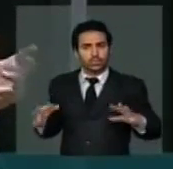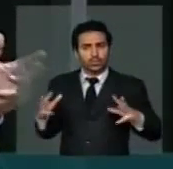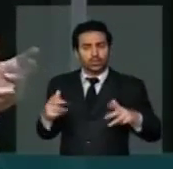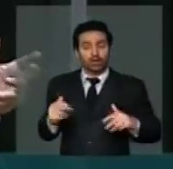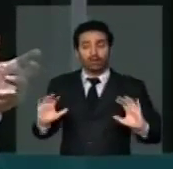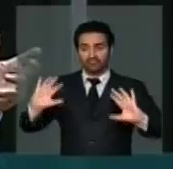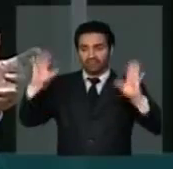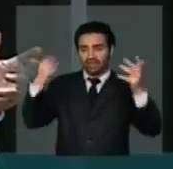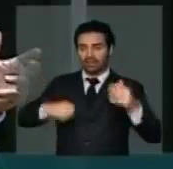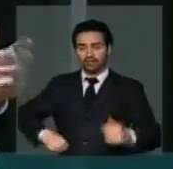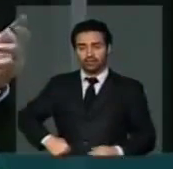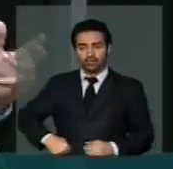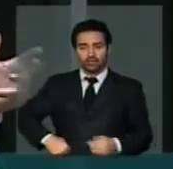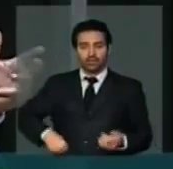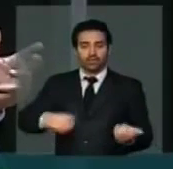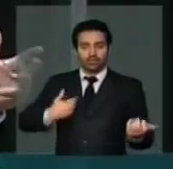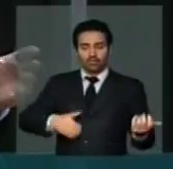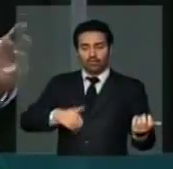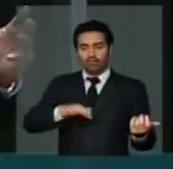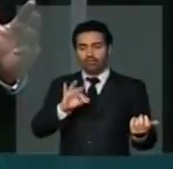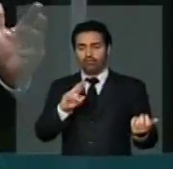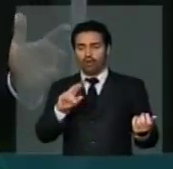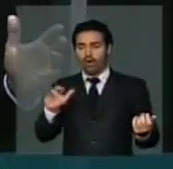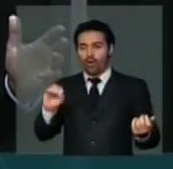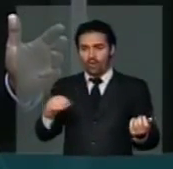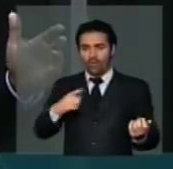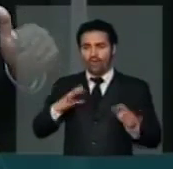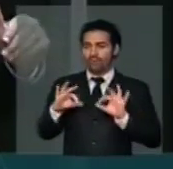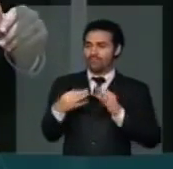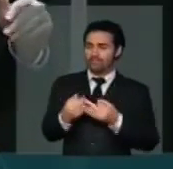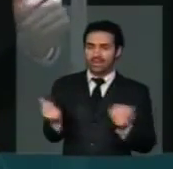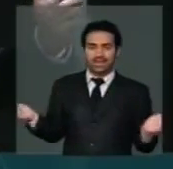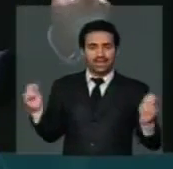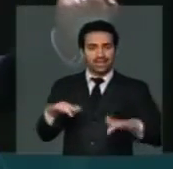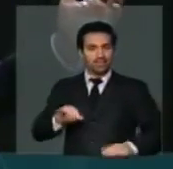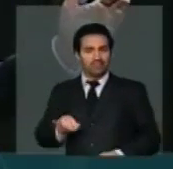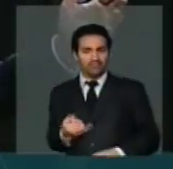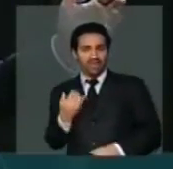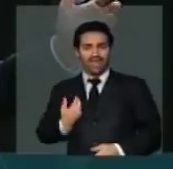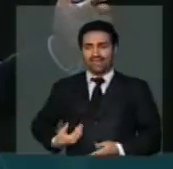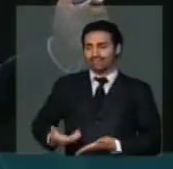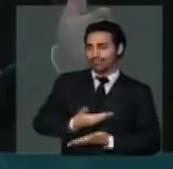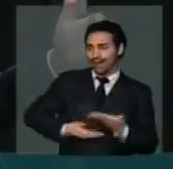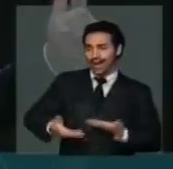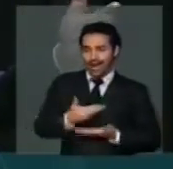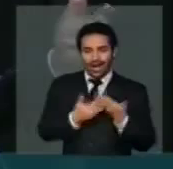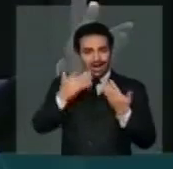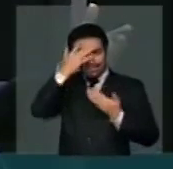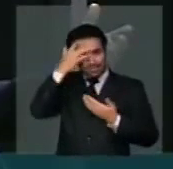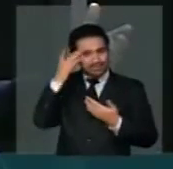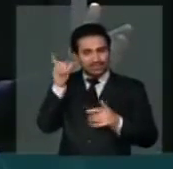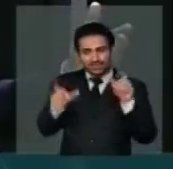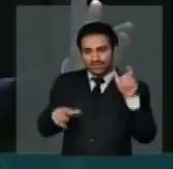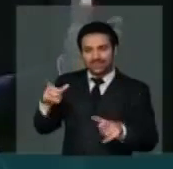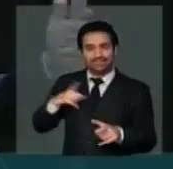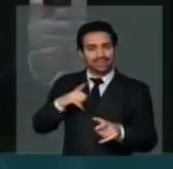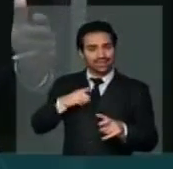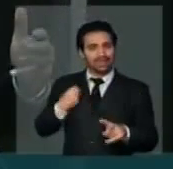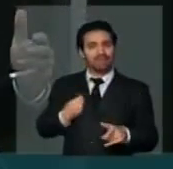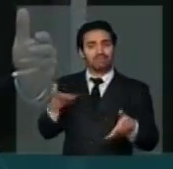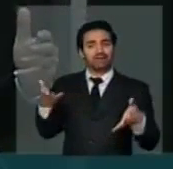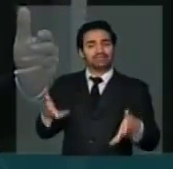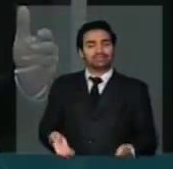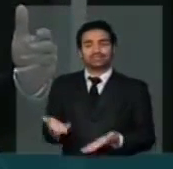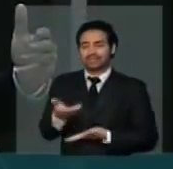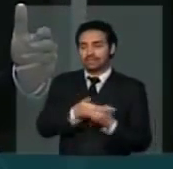festa do forró o nosso povo, as famílias. É uma festa que as pessoas participam com